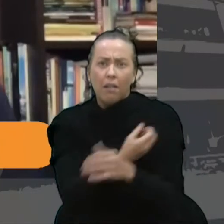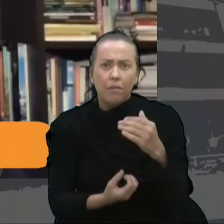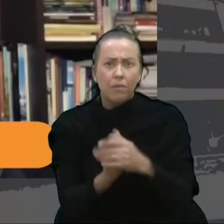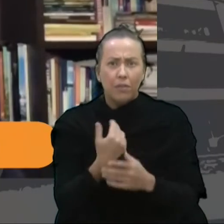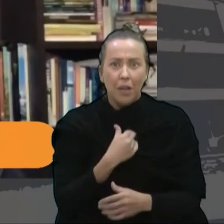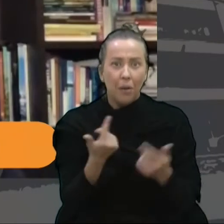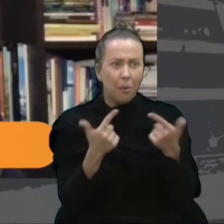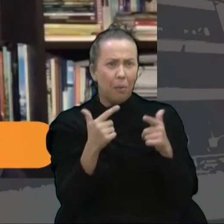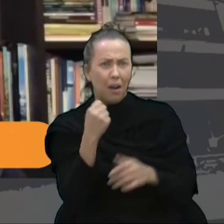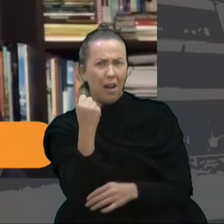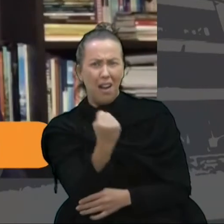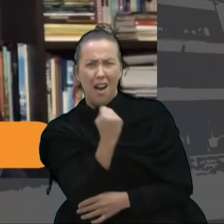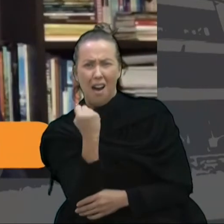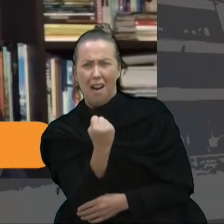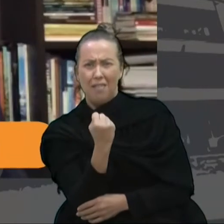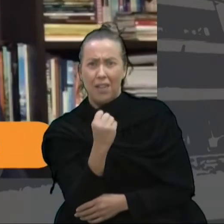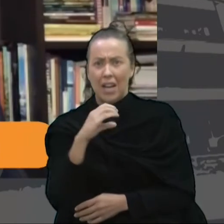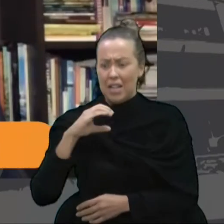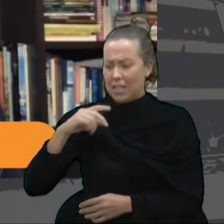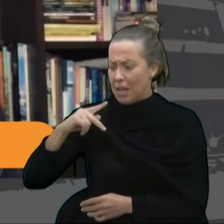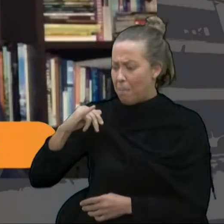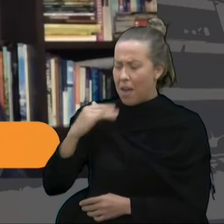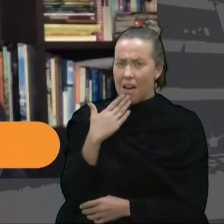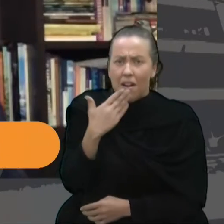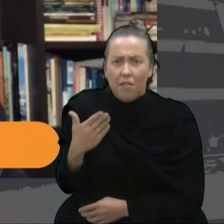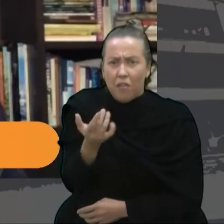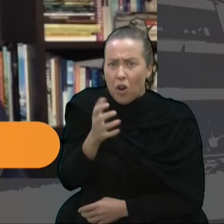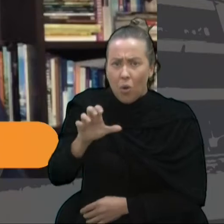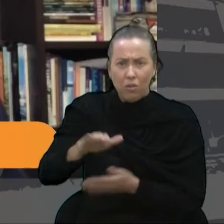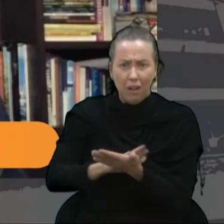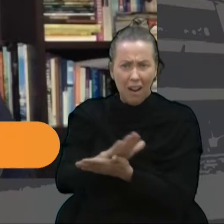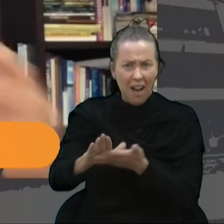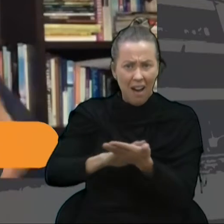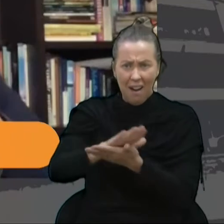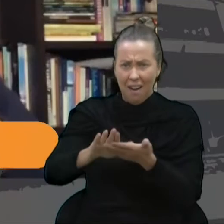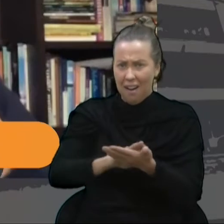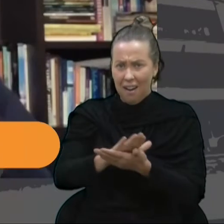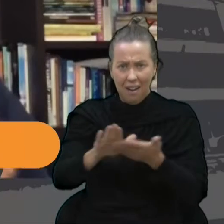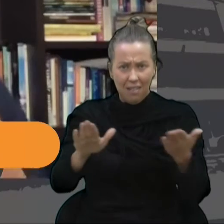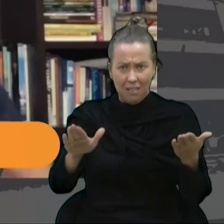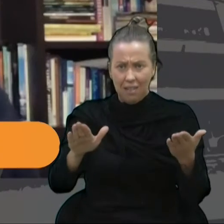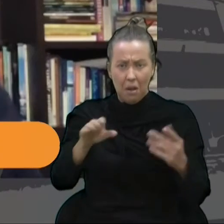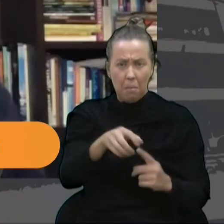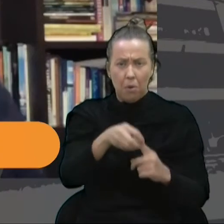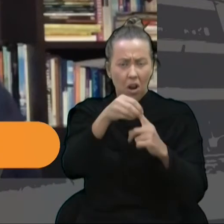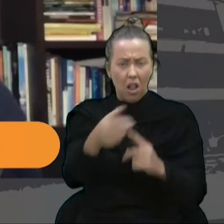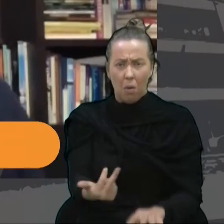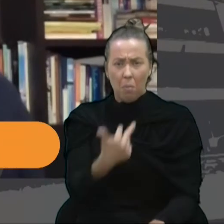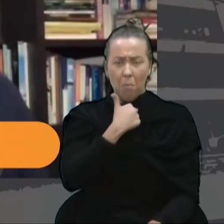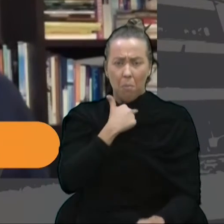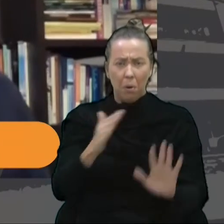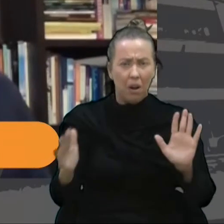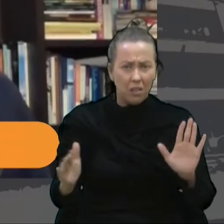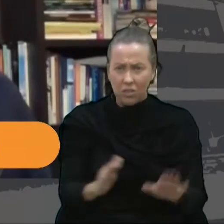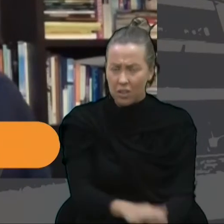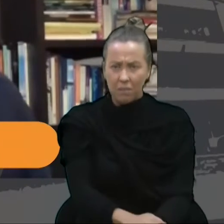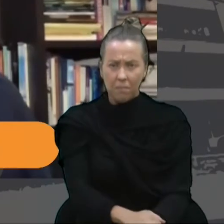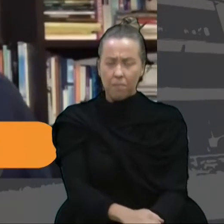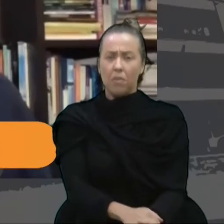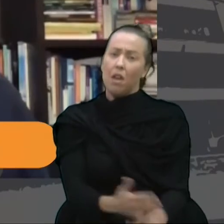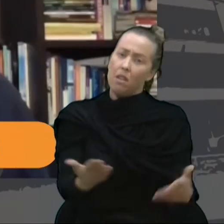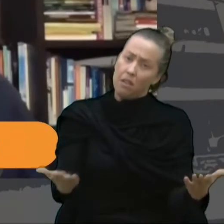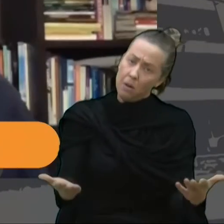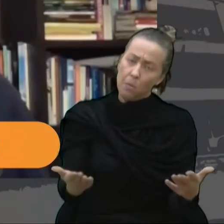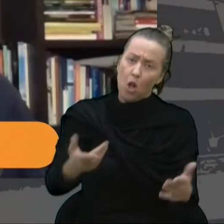isso gravíssimo, porque a CPI não pode ser a favor ou contra nada, né? Assim prioritariamente. Sim. Então, eu acho